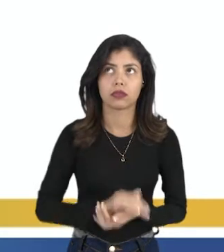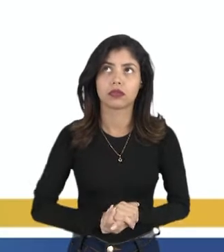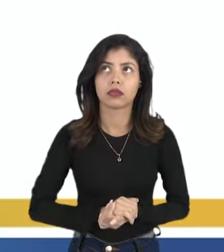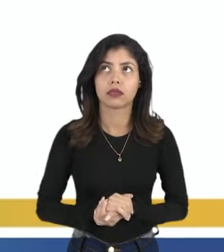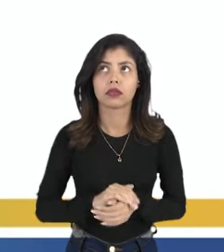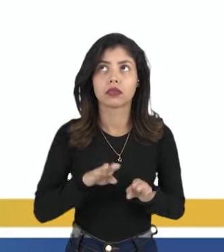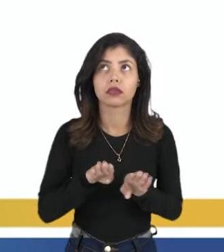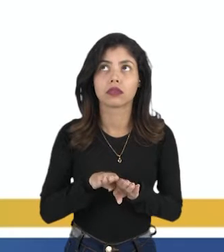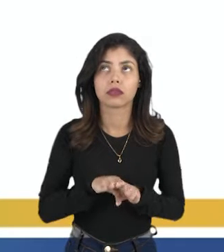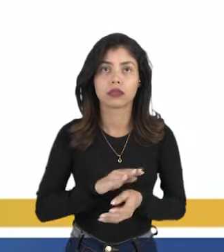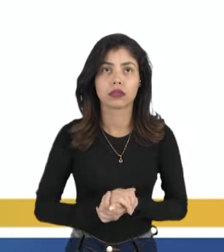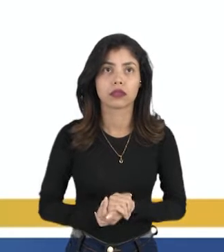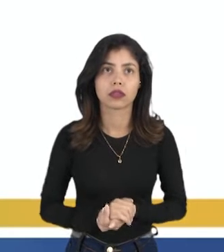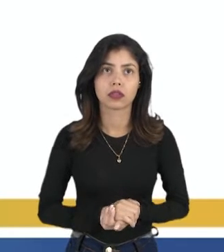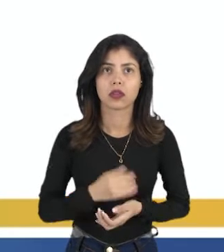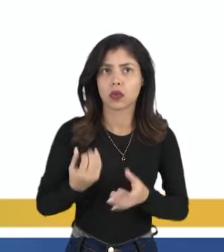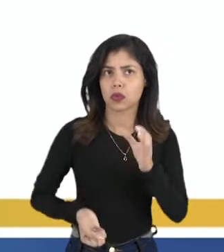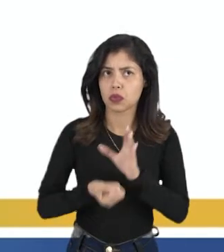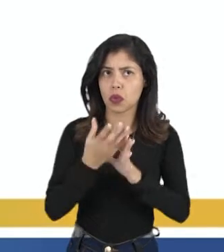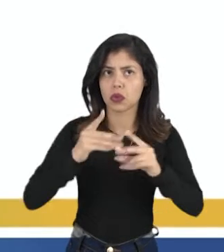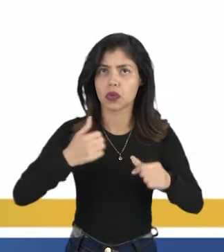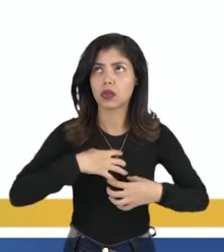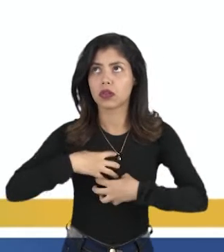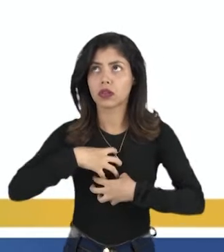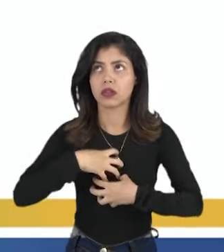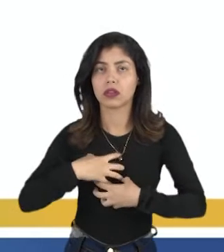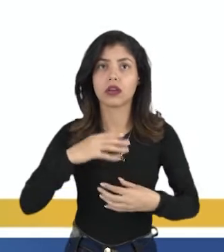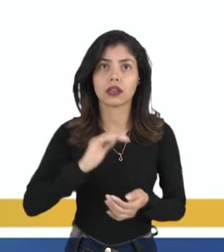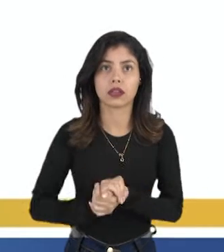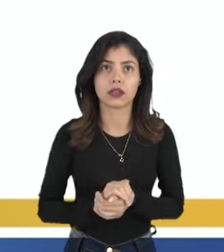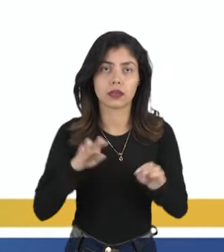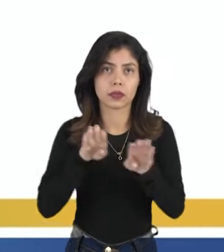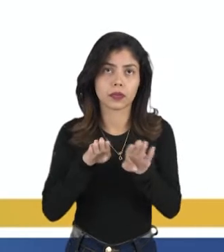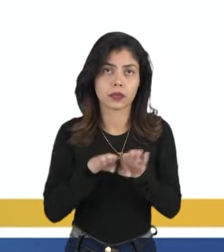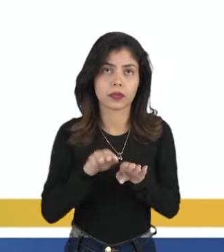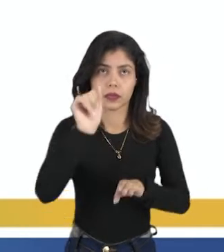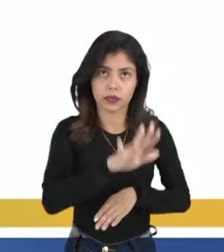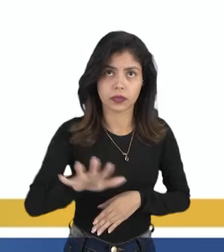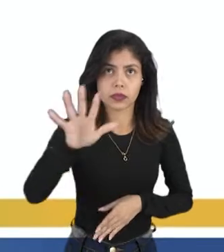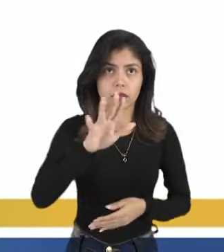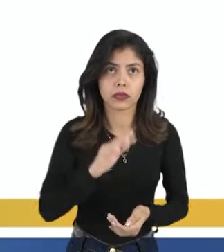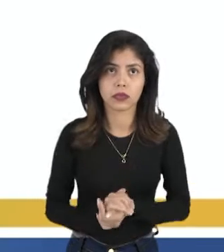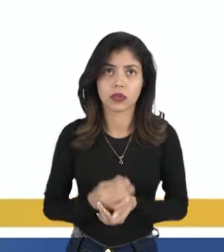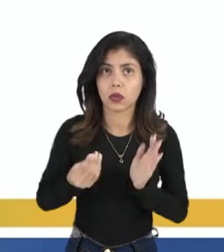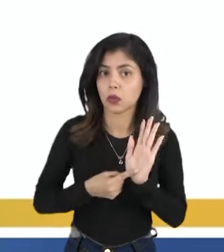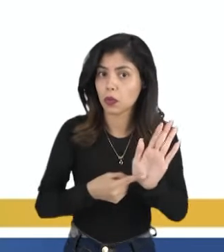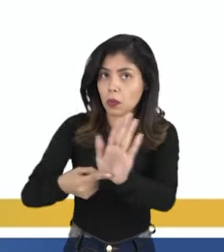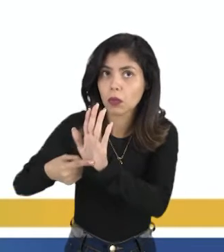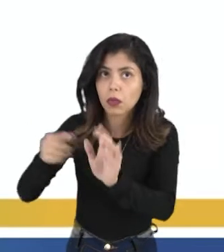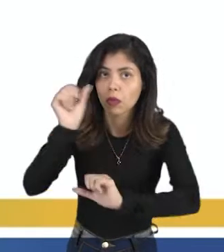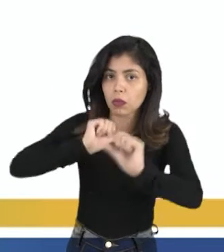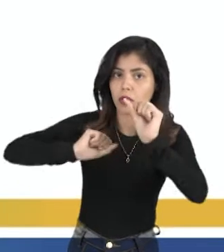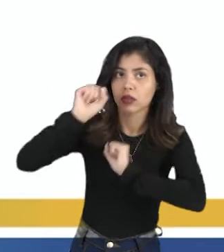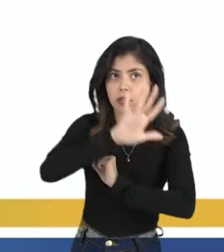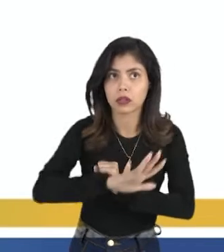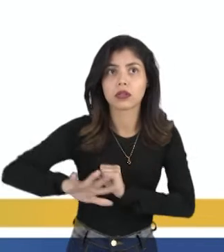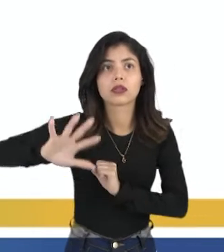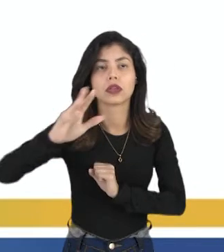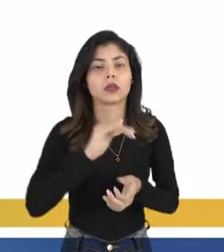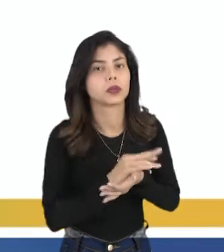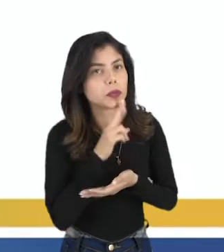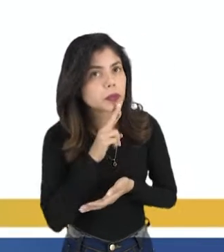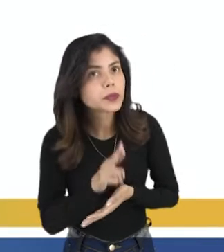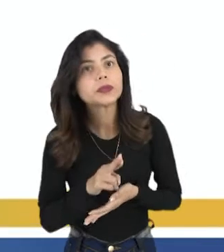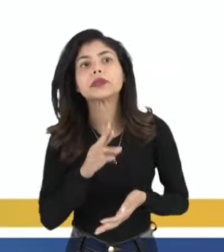Cultivem sentimento nacionalista. D. Ofereçam uma contrapartida à nação, ou seja, um